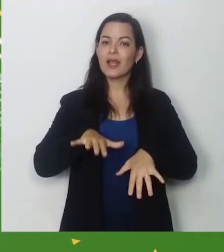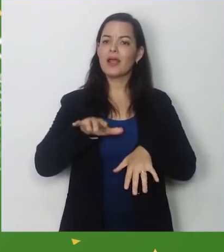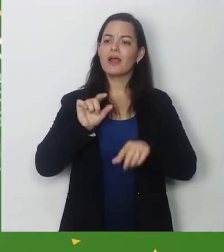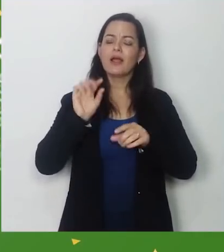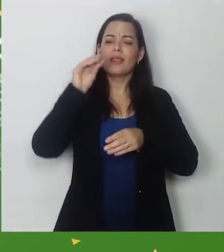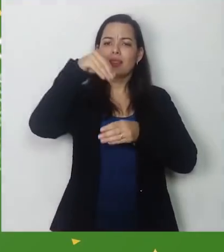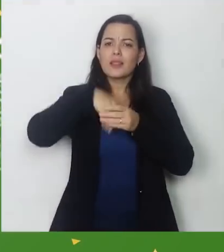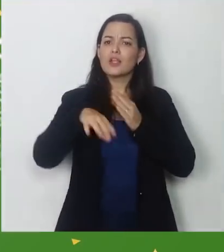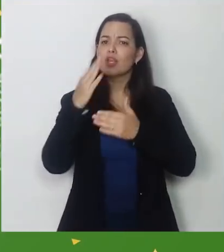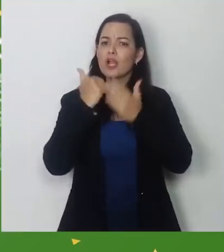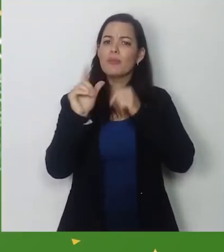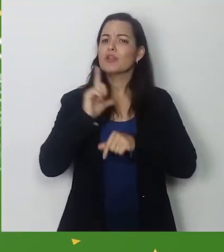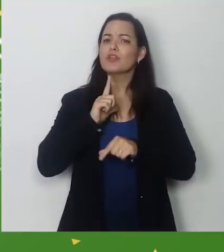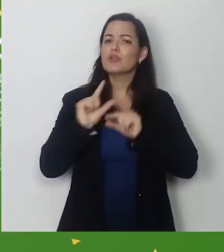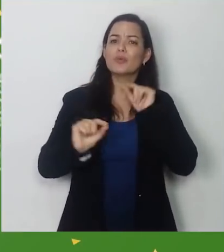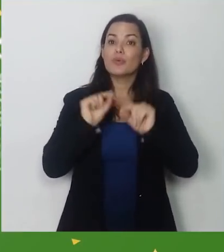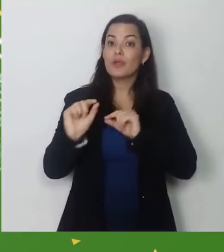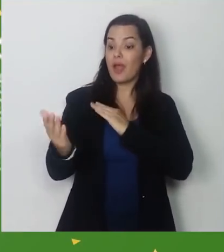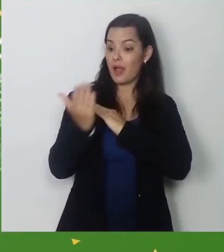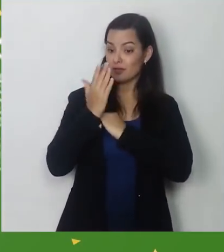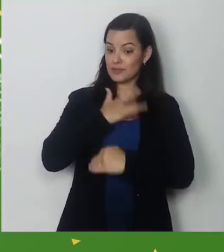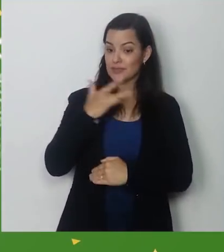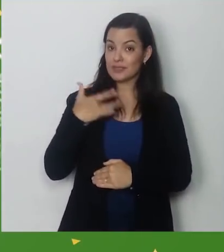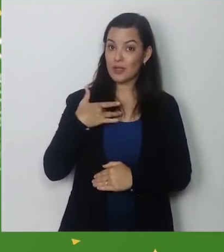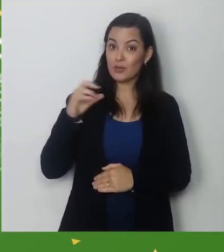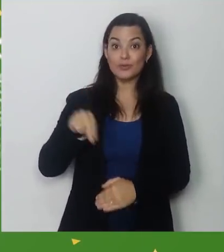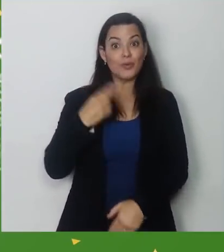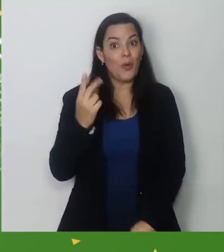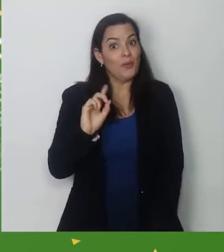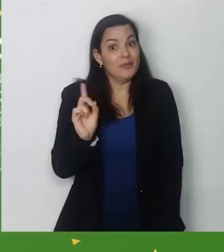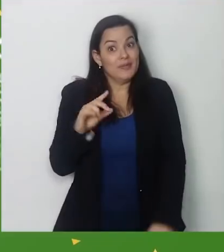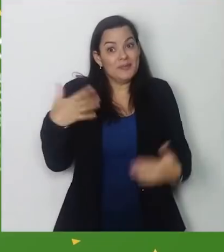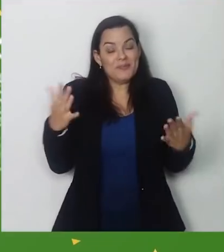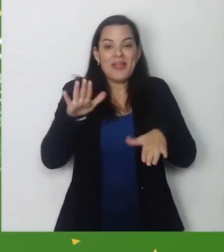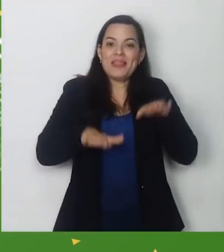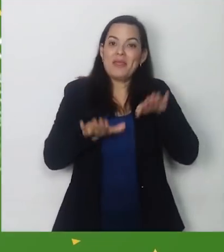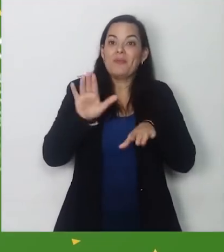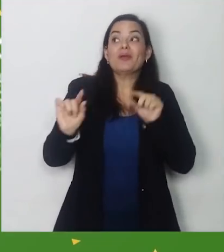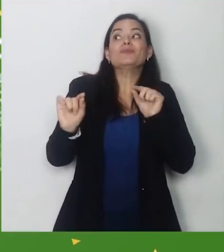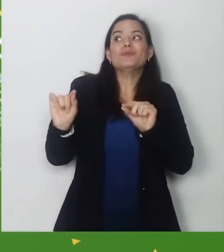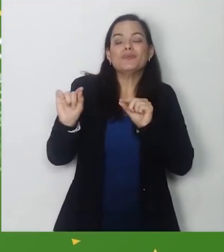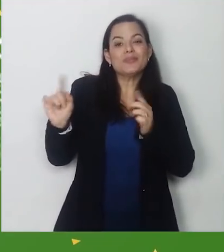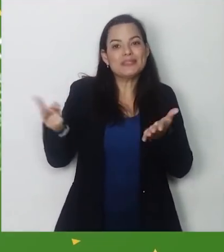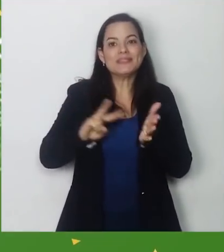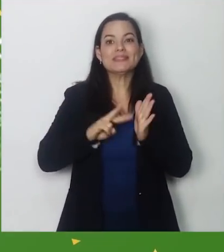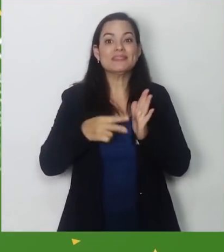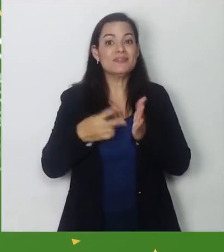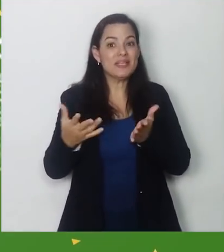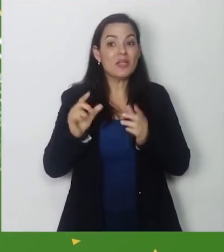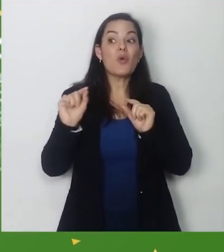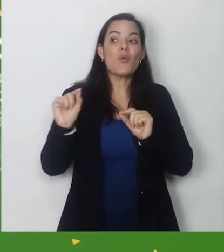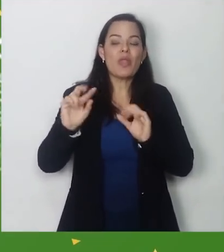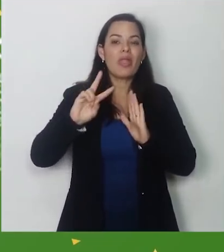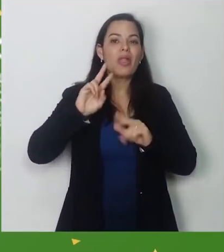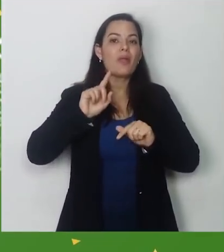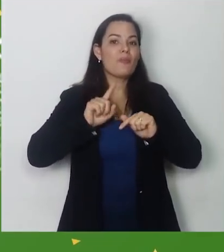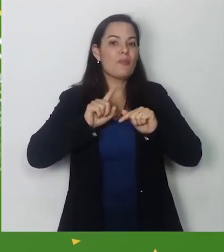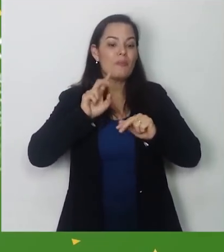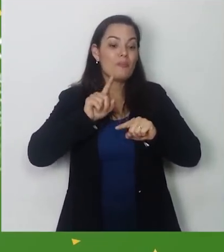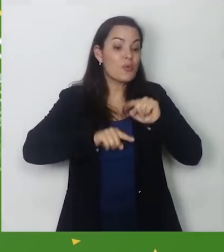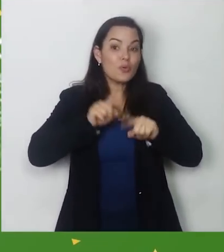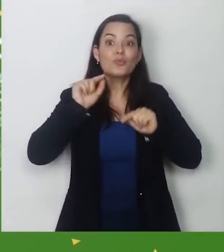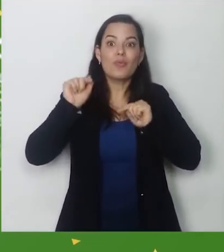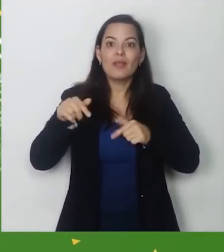nossa saúde ou não, né? Dependendo do que é o produto, ele vai ter uma quantidade de nutrientes